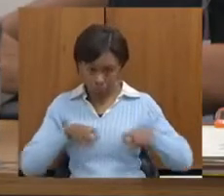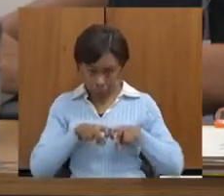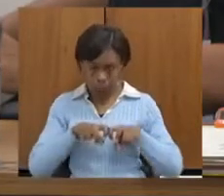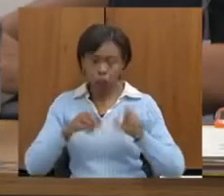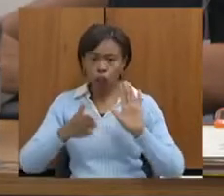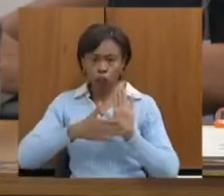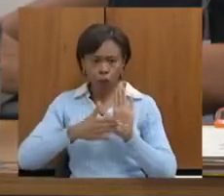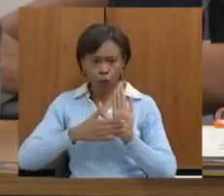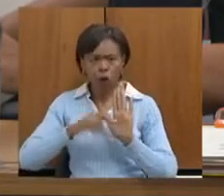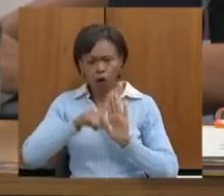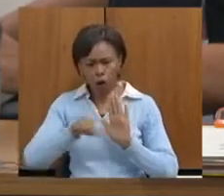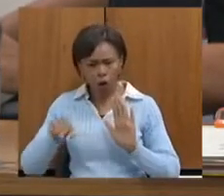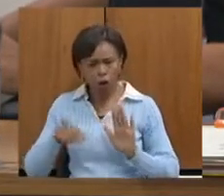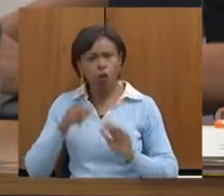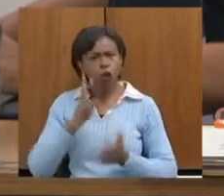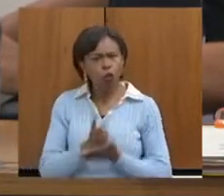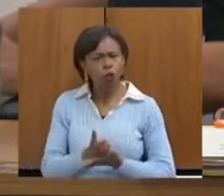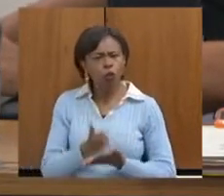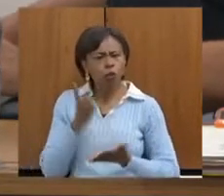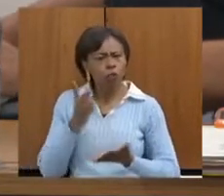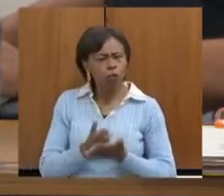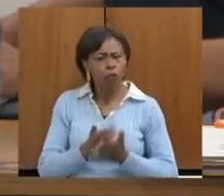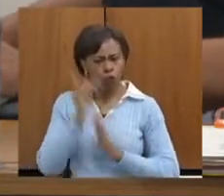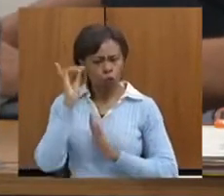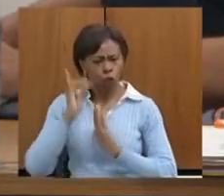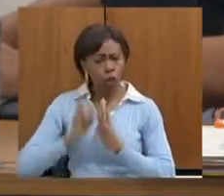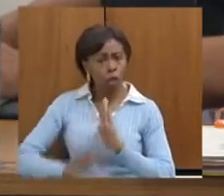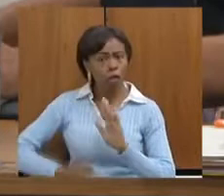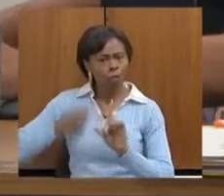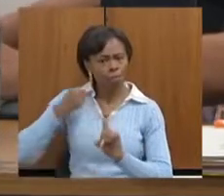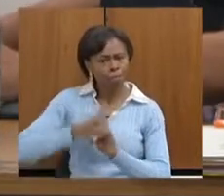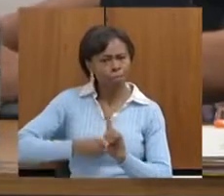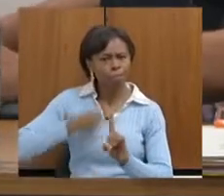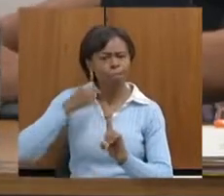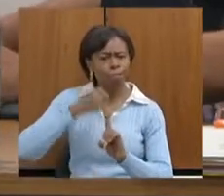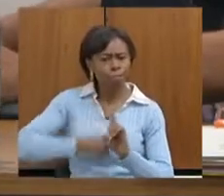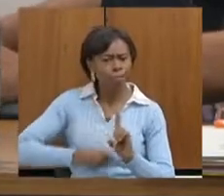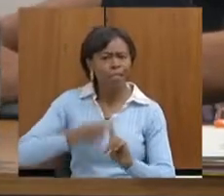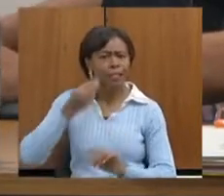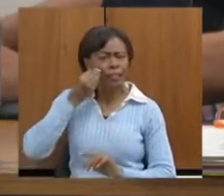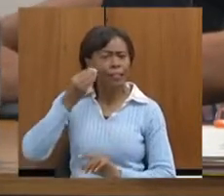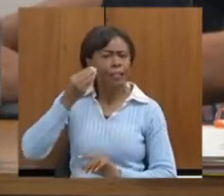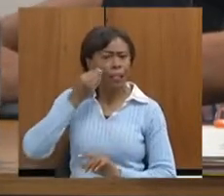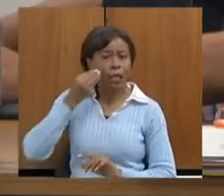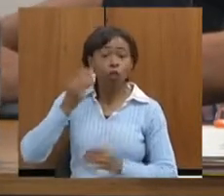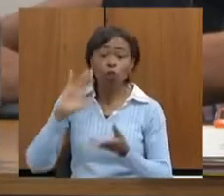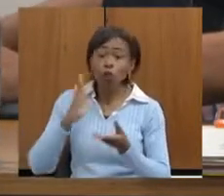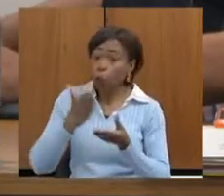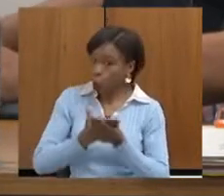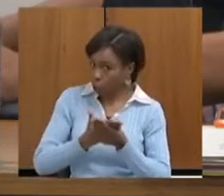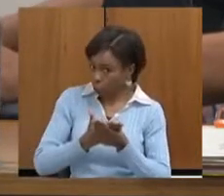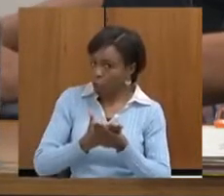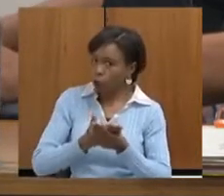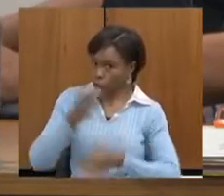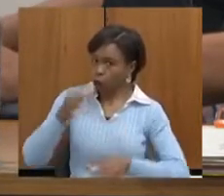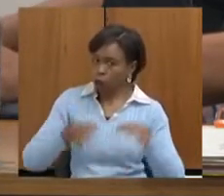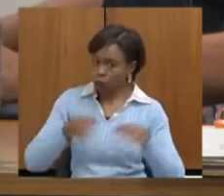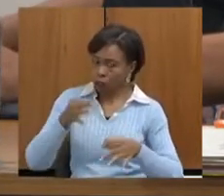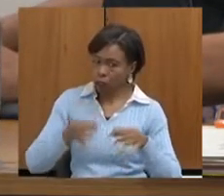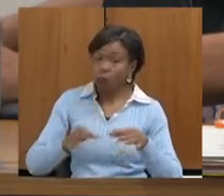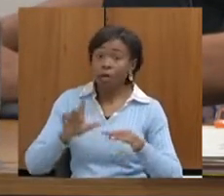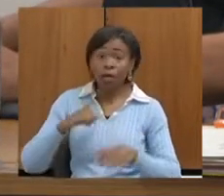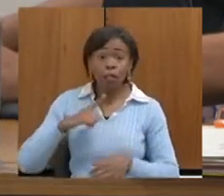nós continuamos perseguindo todos os direitos dentro dos processos judicial inclusive um